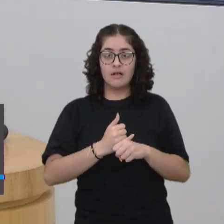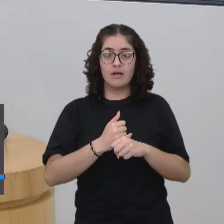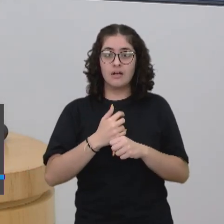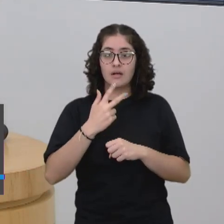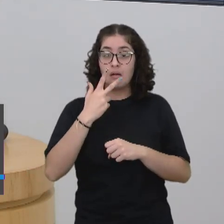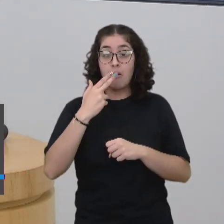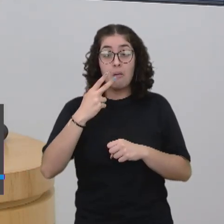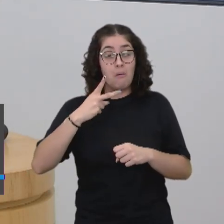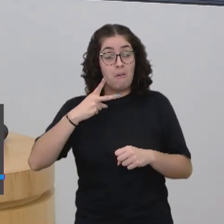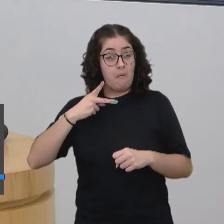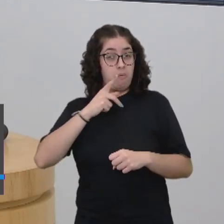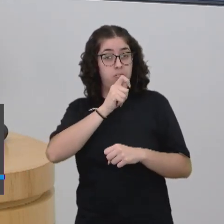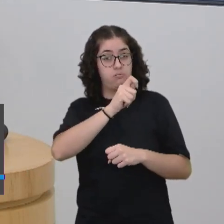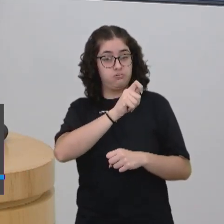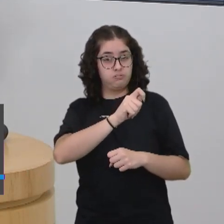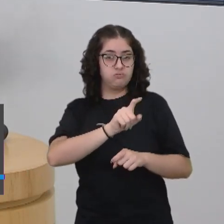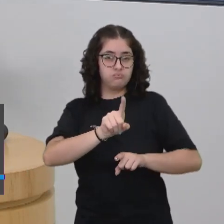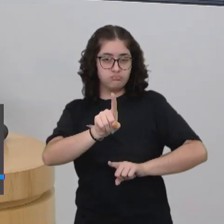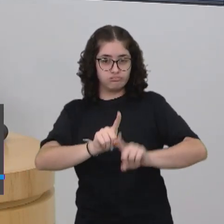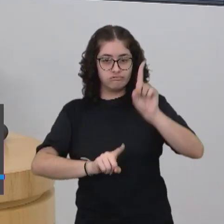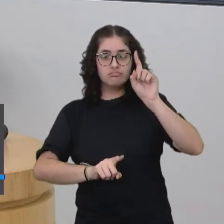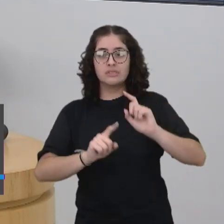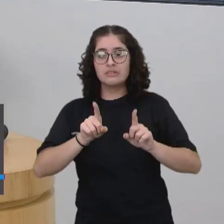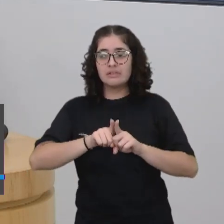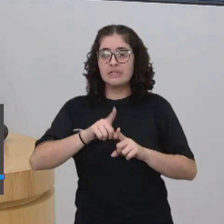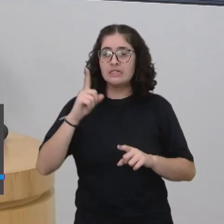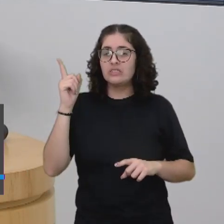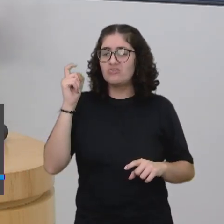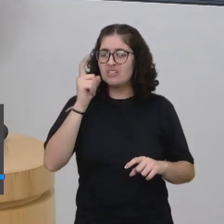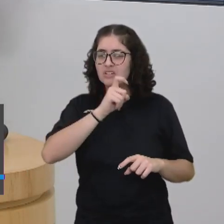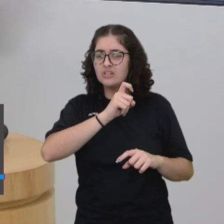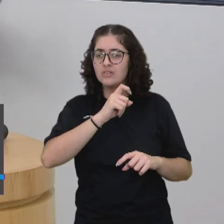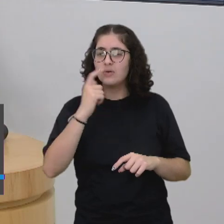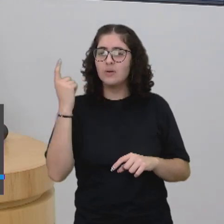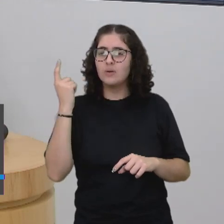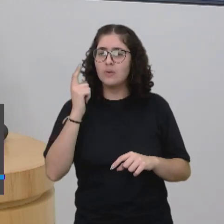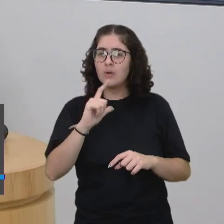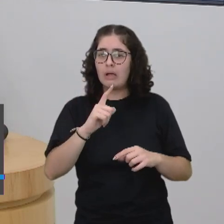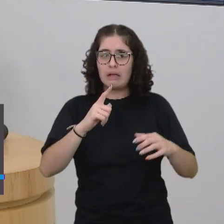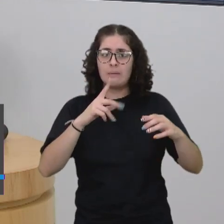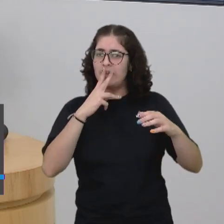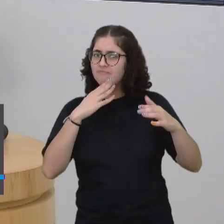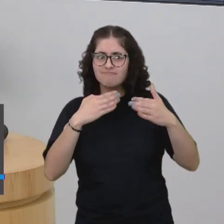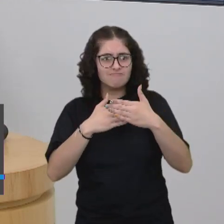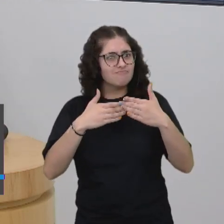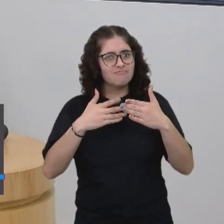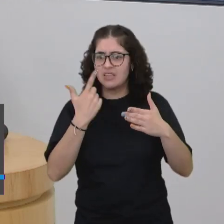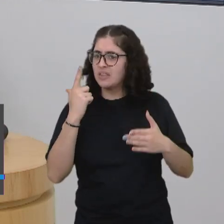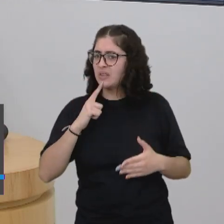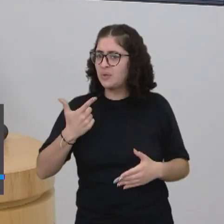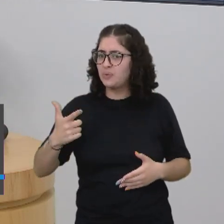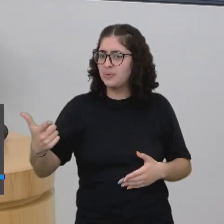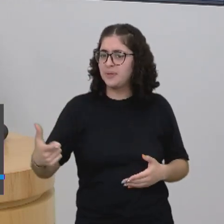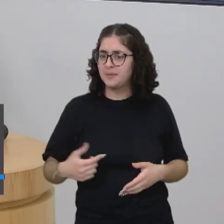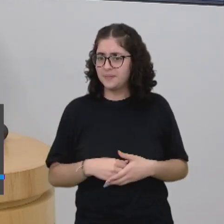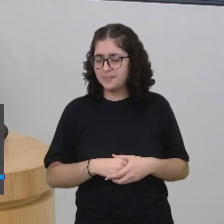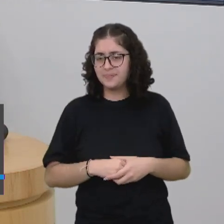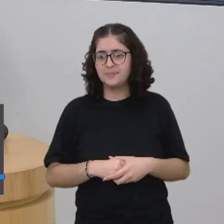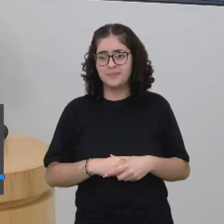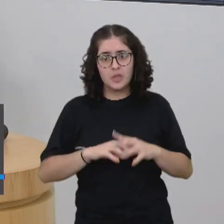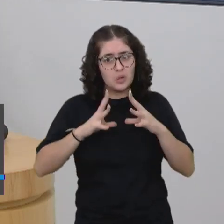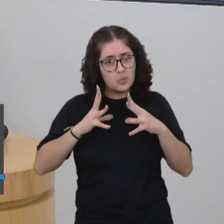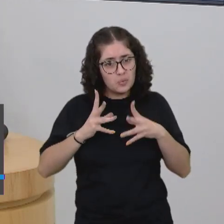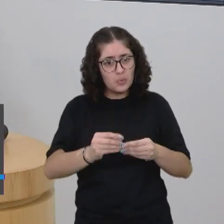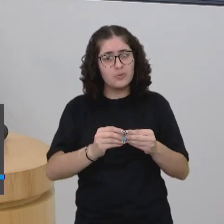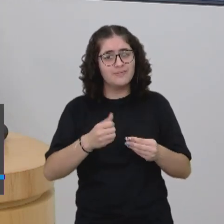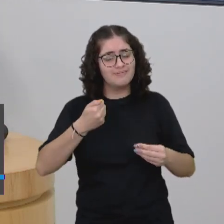mais poderoso e cada vez mais difícil de encontrar os seus limites. E é importante entender, tudo precisa